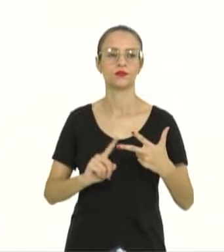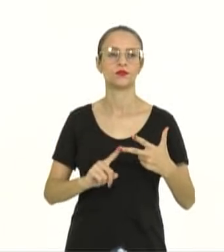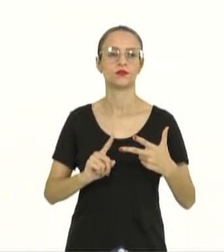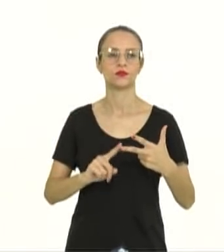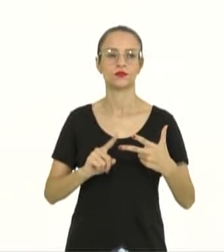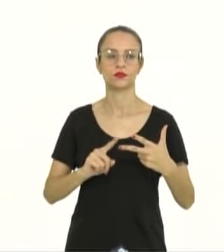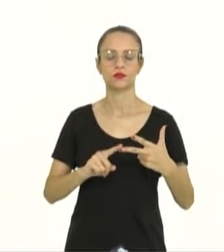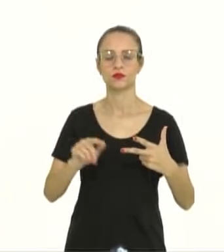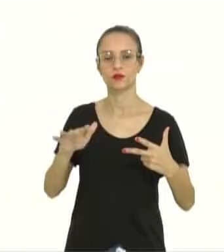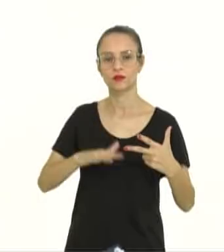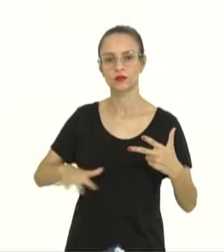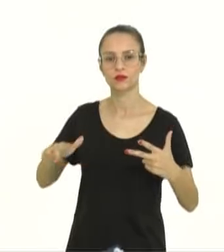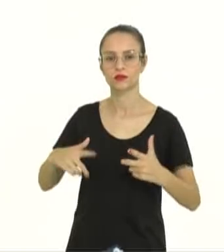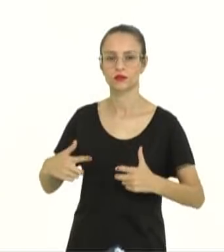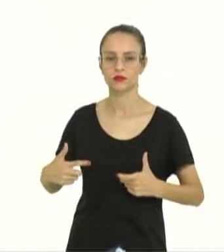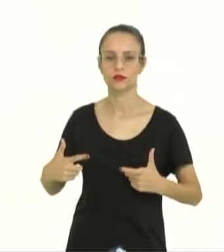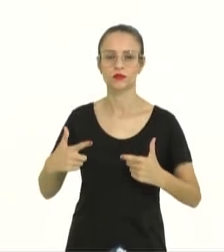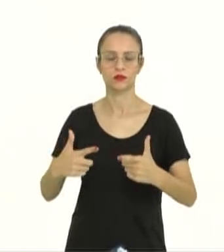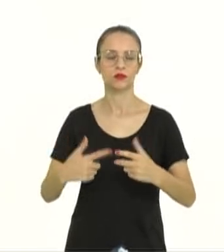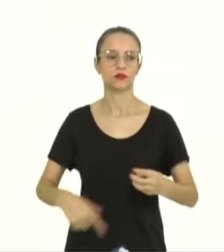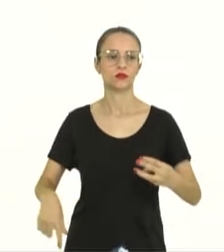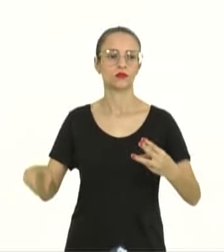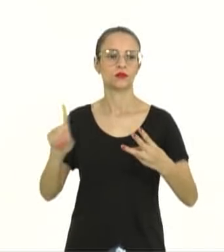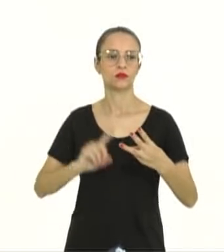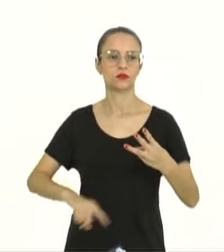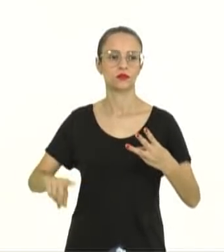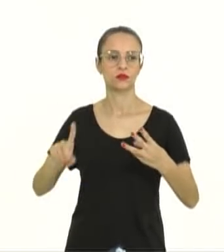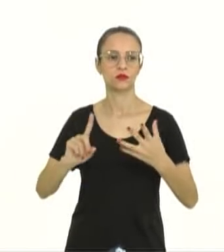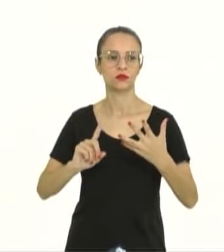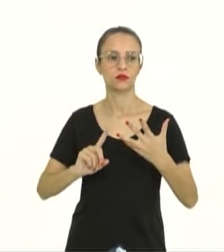feudos, os nobres e guerreiros logo após, e